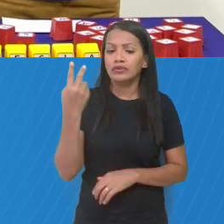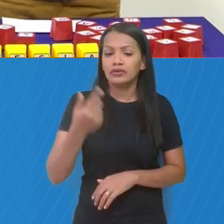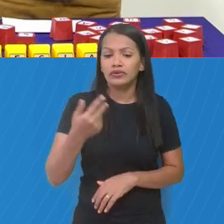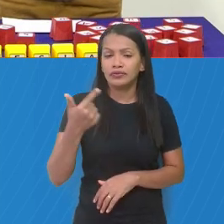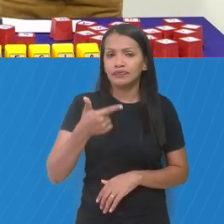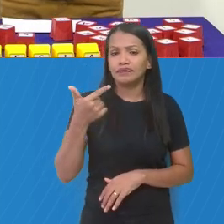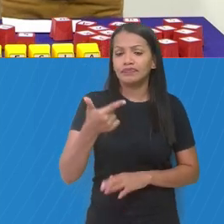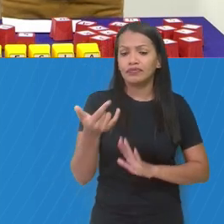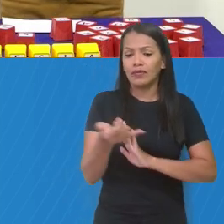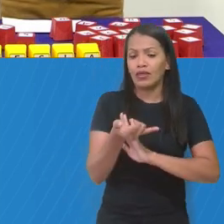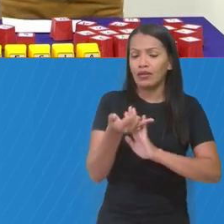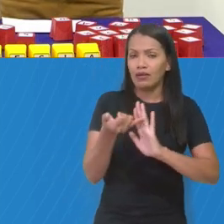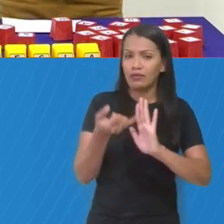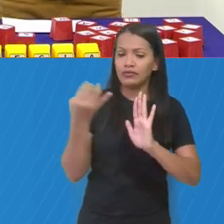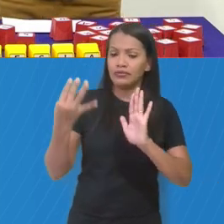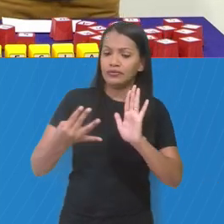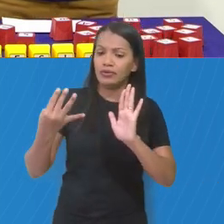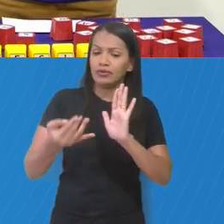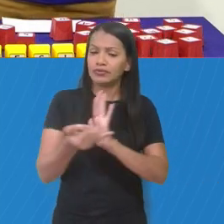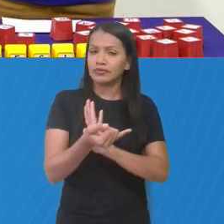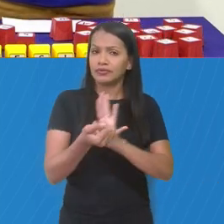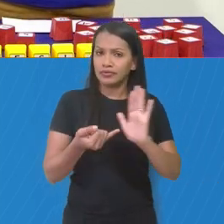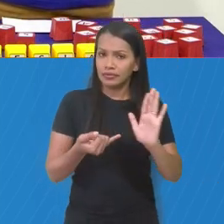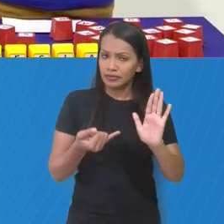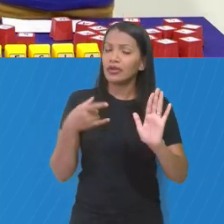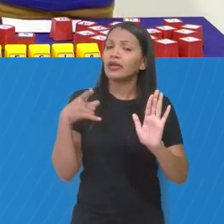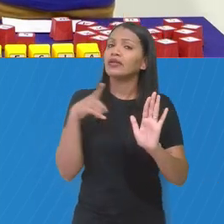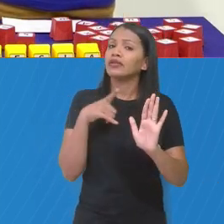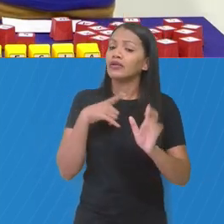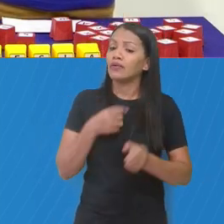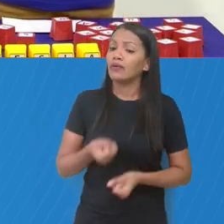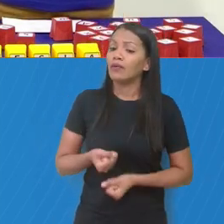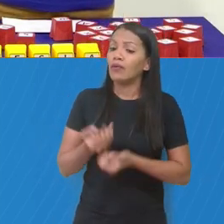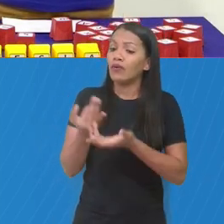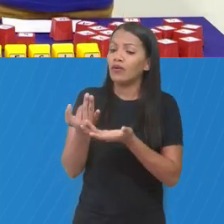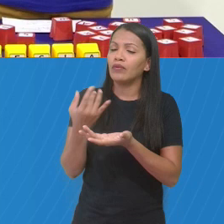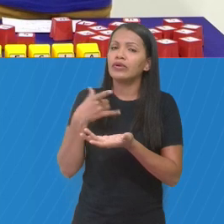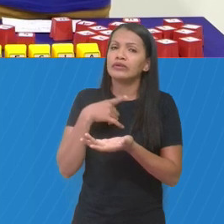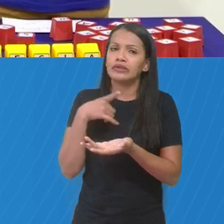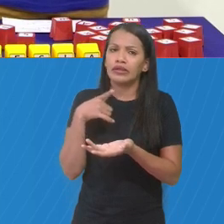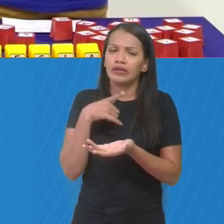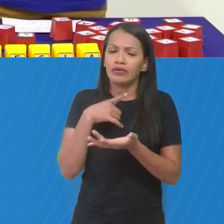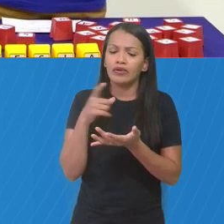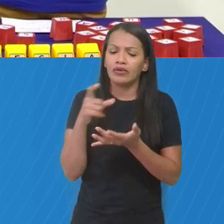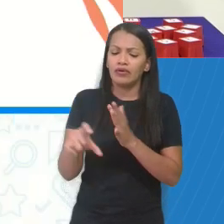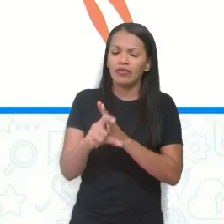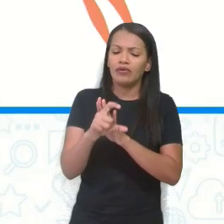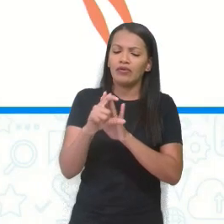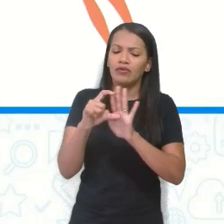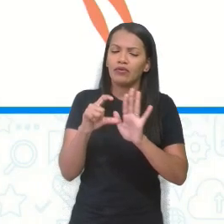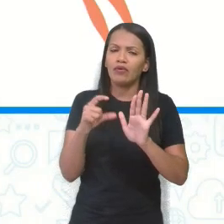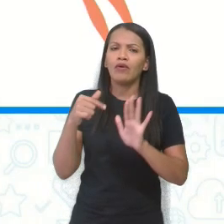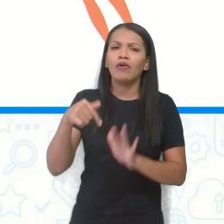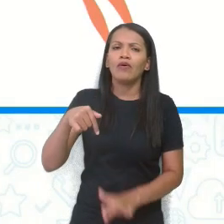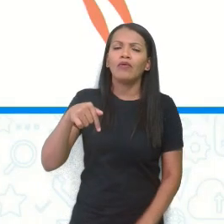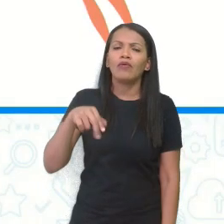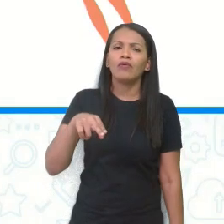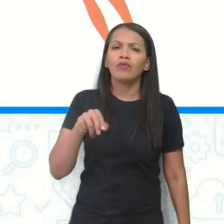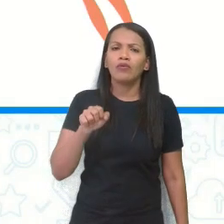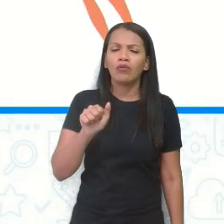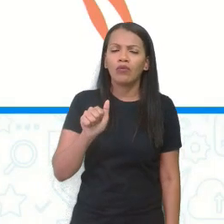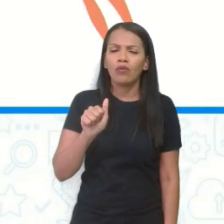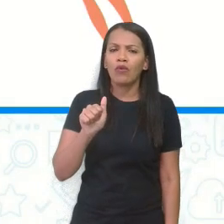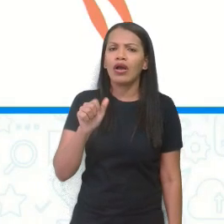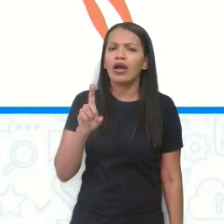e no quarto verso. Nesse poema eu tenho uma espécie de quadra, tá? Que é essa organização aí